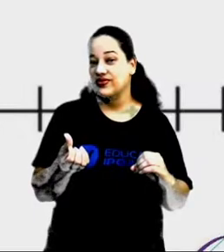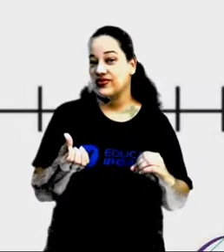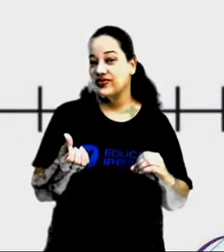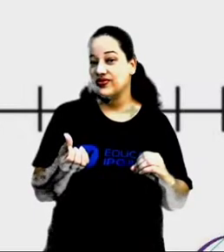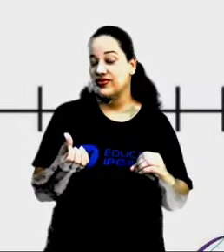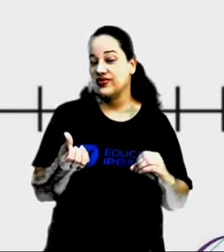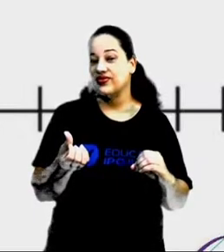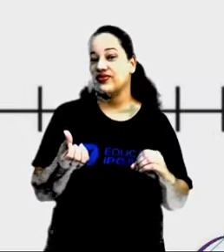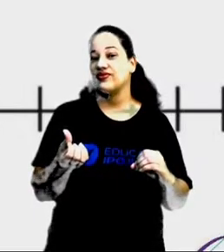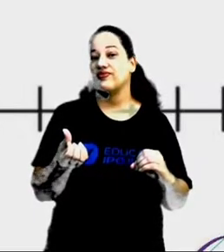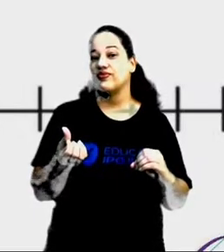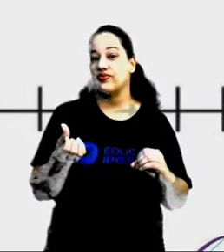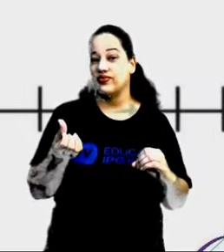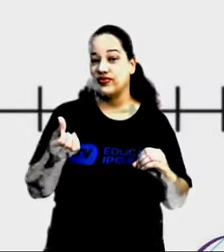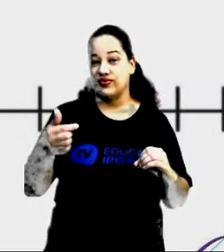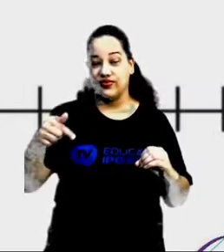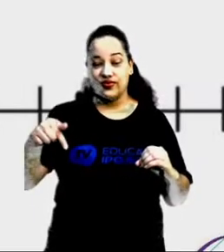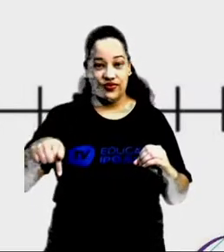seis,